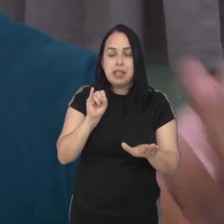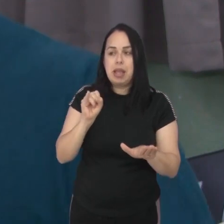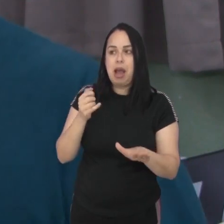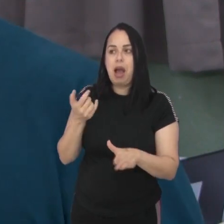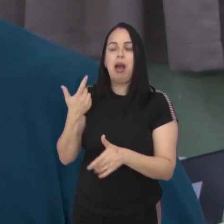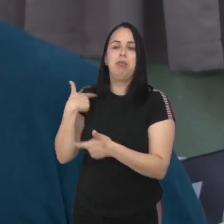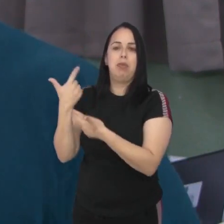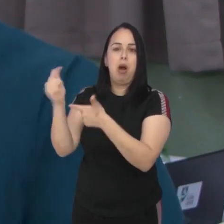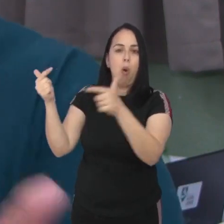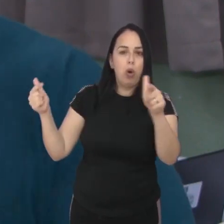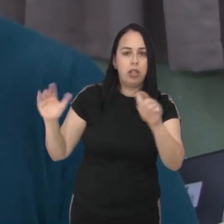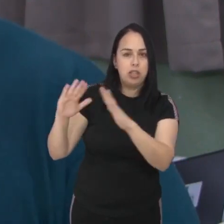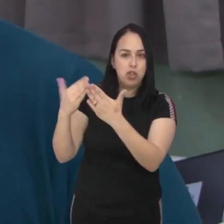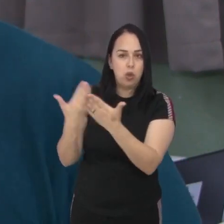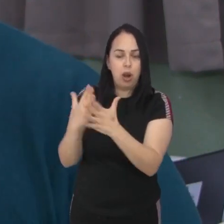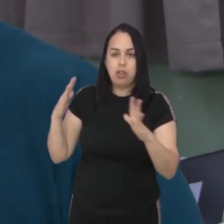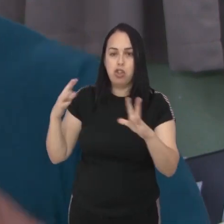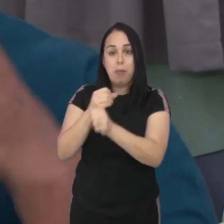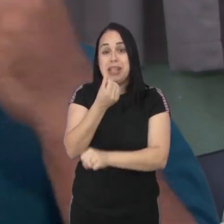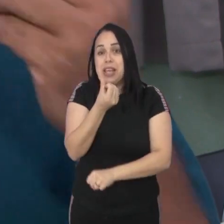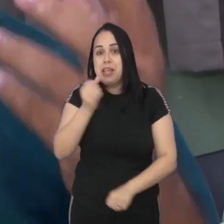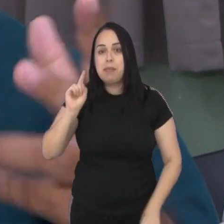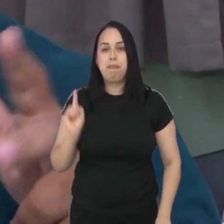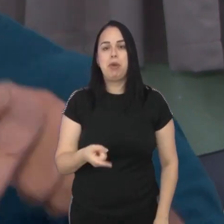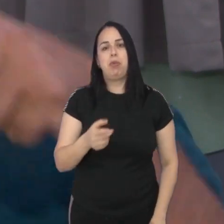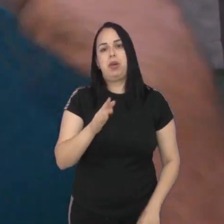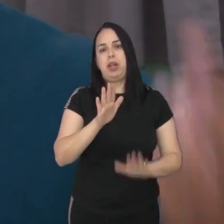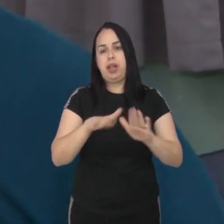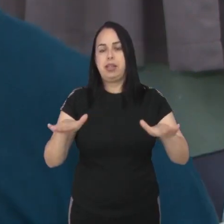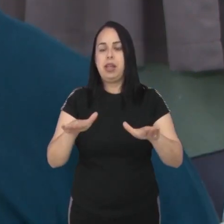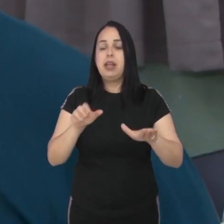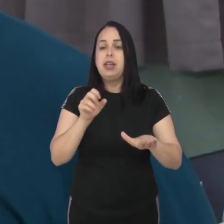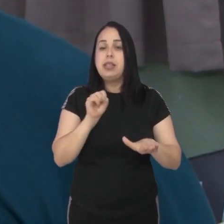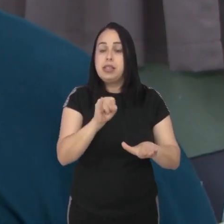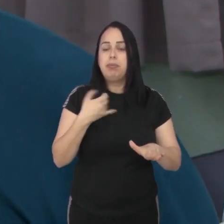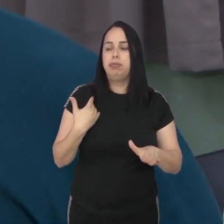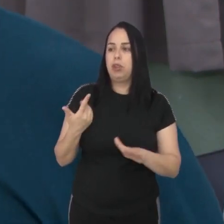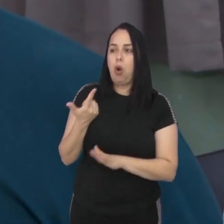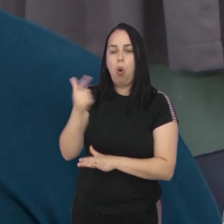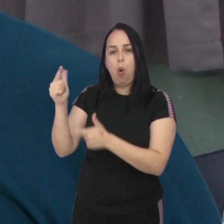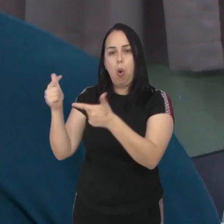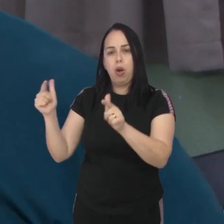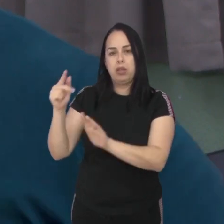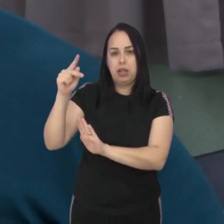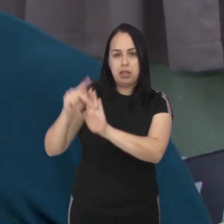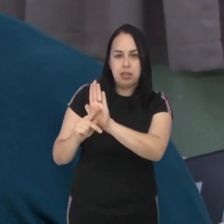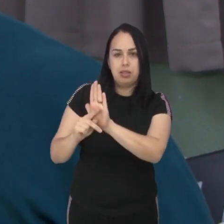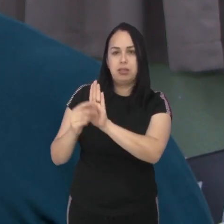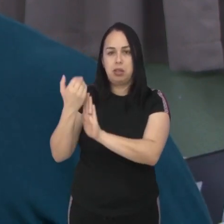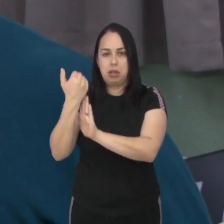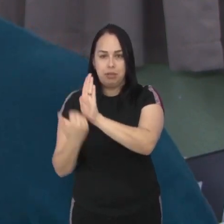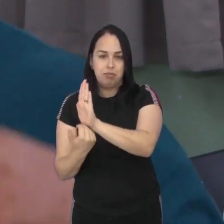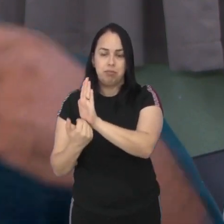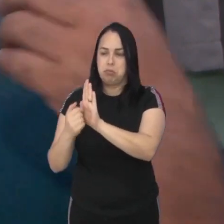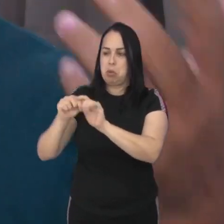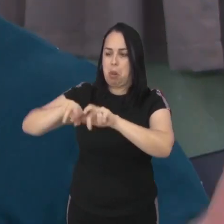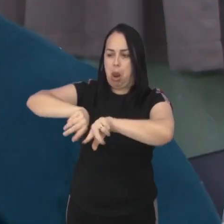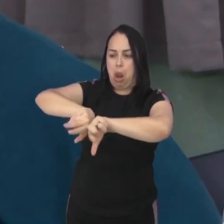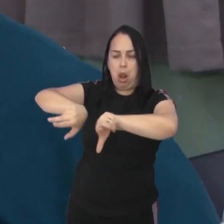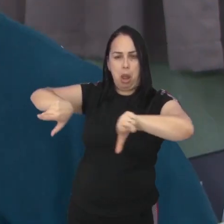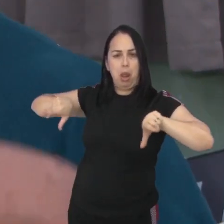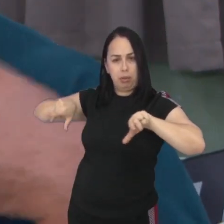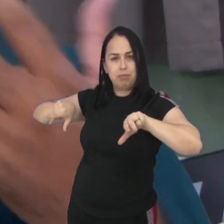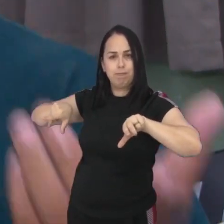desse apoio nas escolas públicas, são 6 mil crianças. Quando você fala de outras ações que são ações como Science Day,